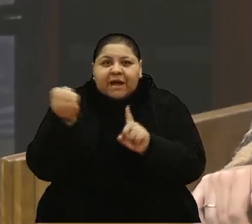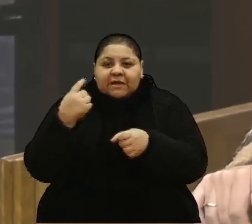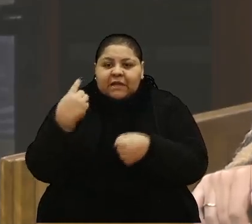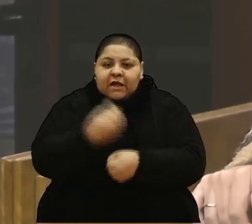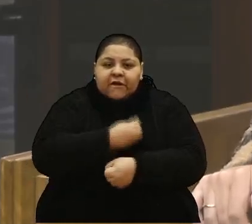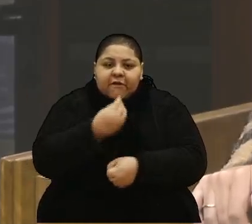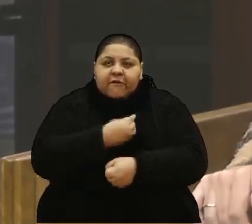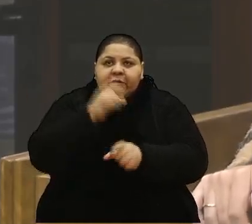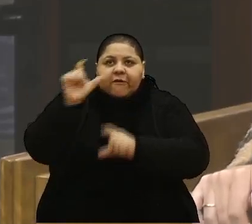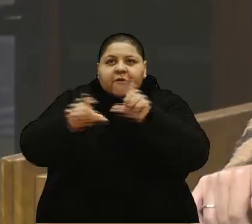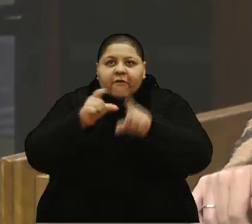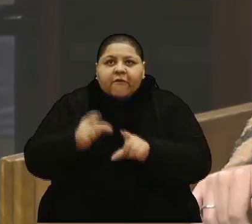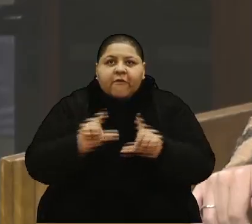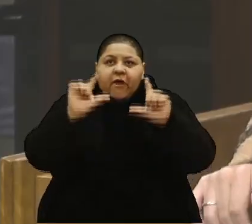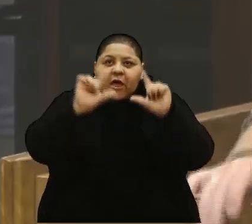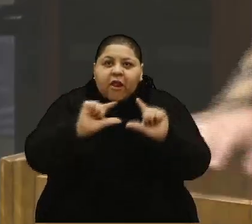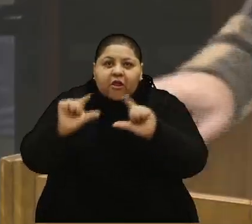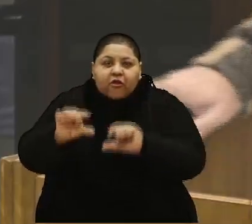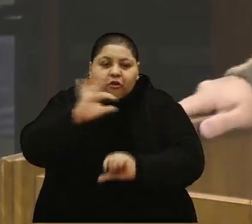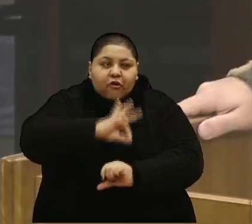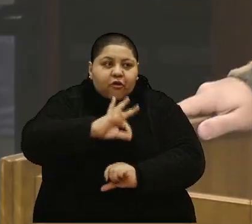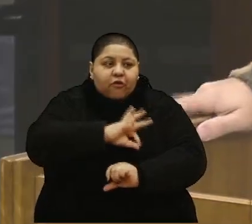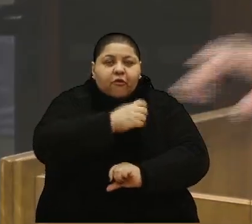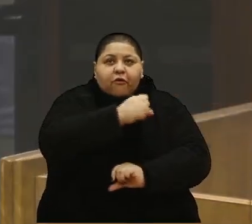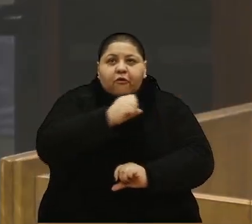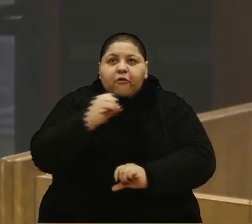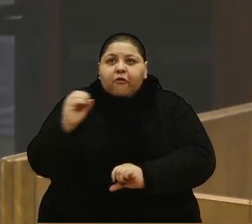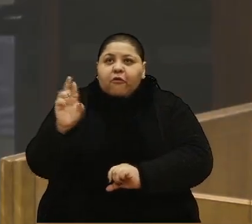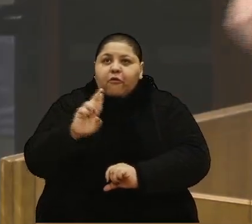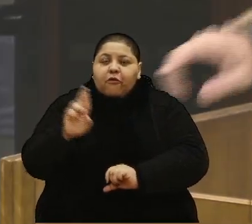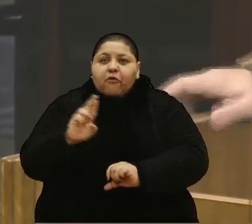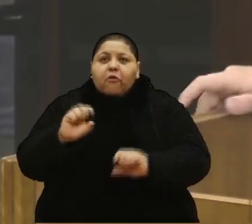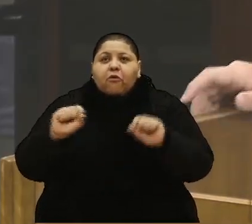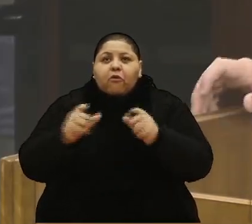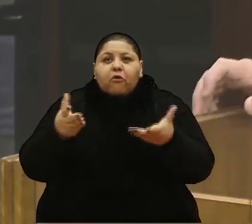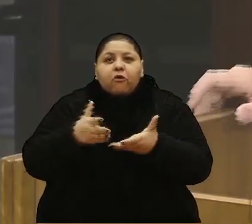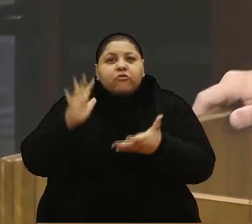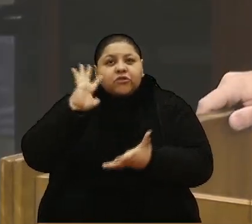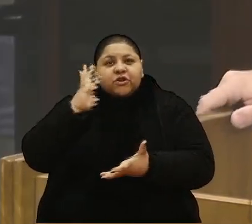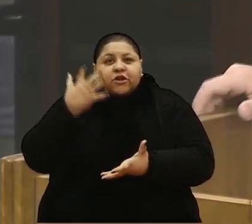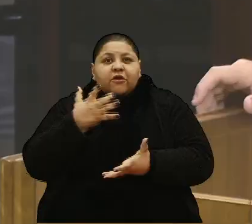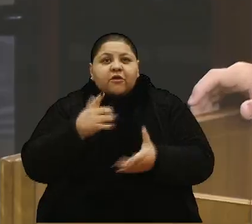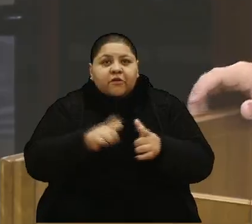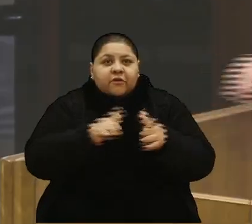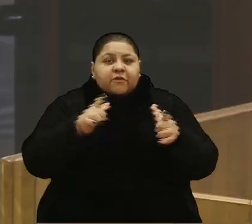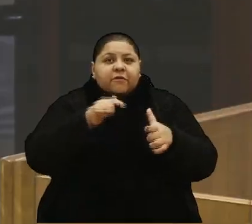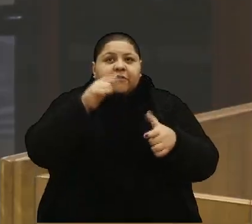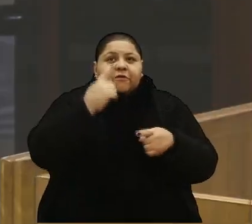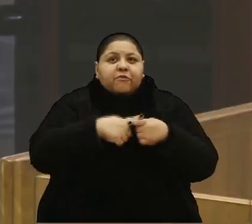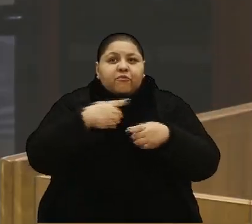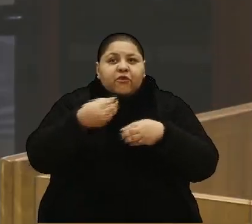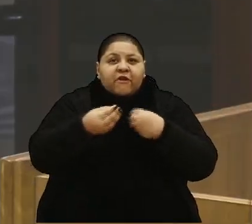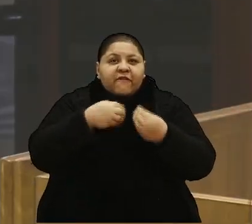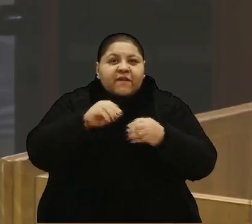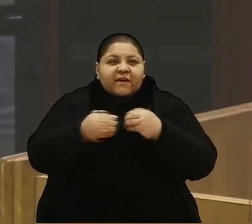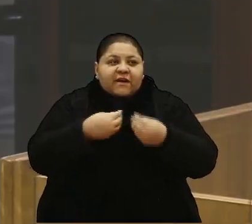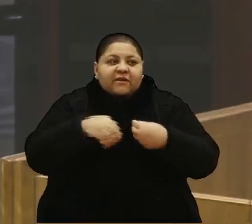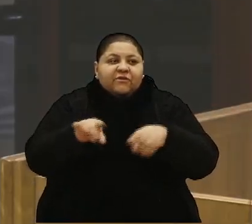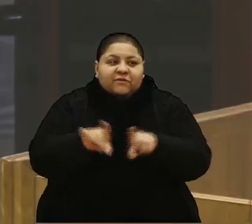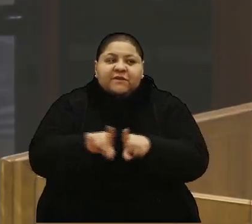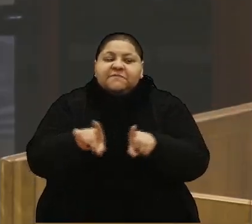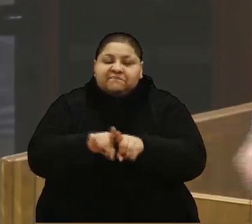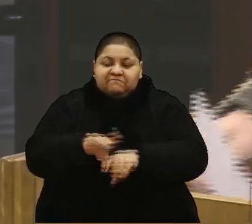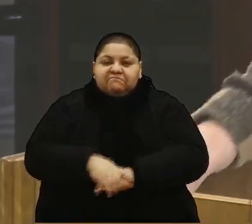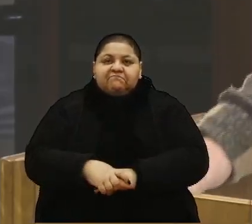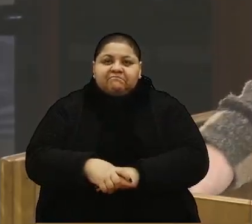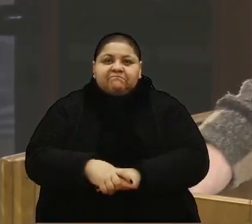É reduzir o salário de cada um em 800 reais, como já acontece em uma grande empresa aqui, em razão da flexibilização. E mais do que